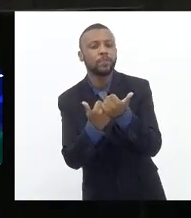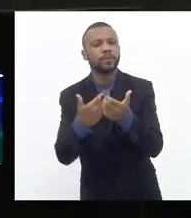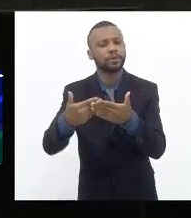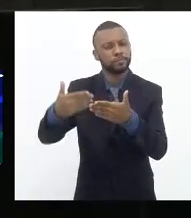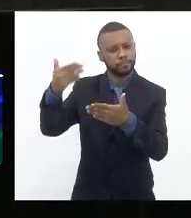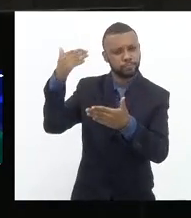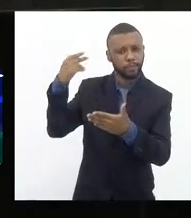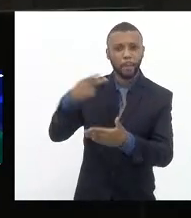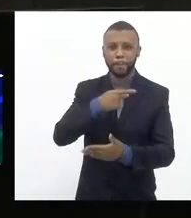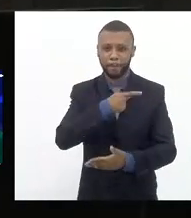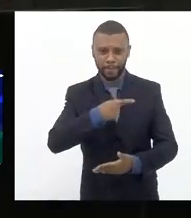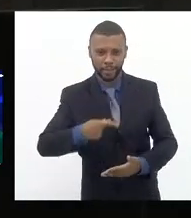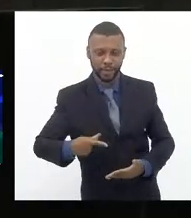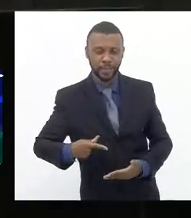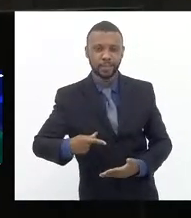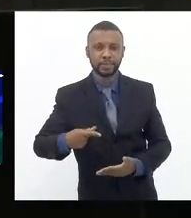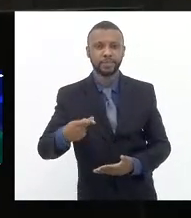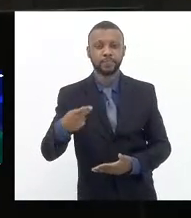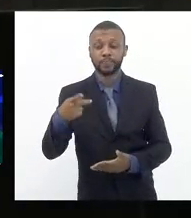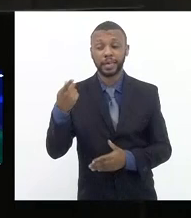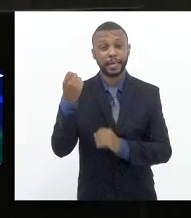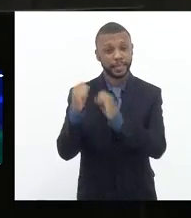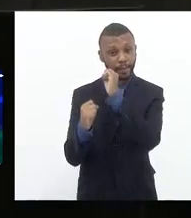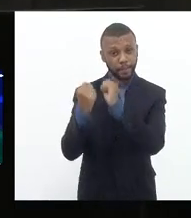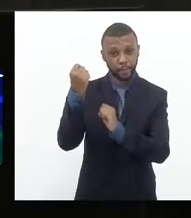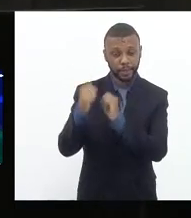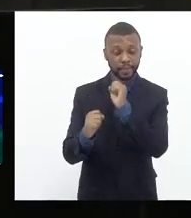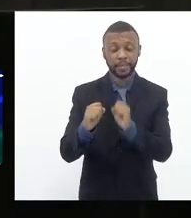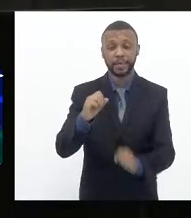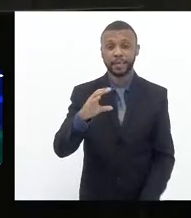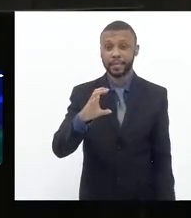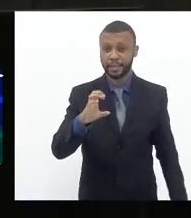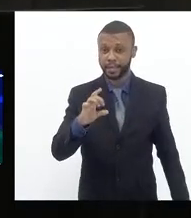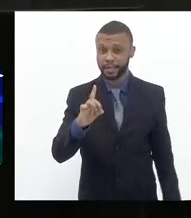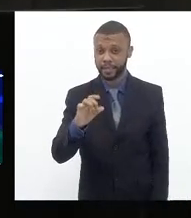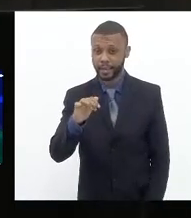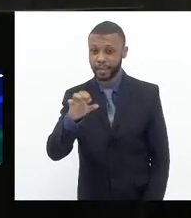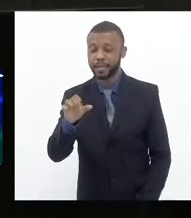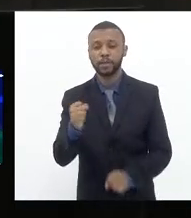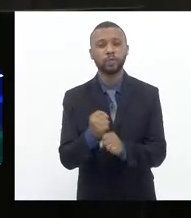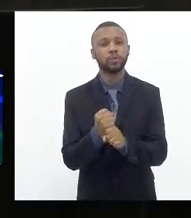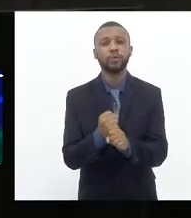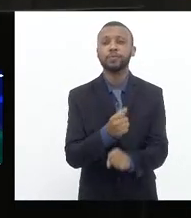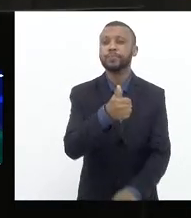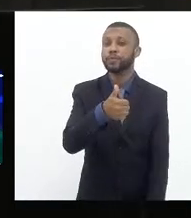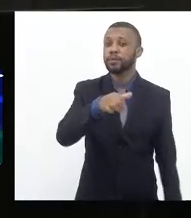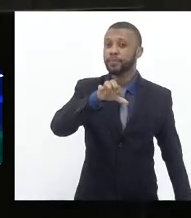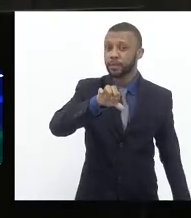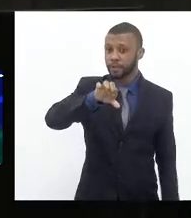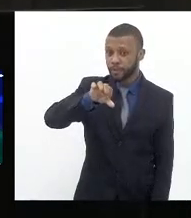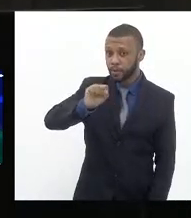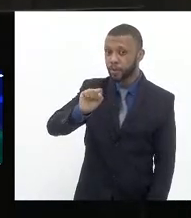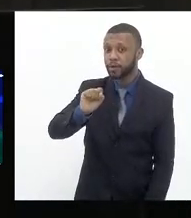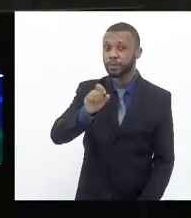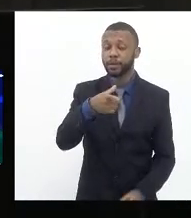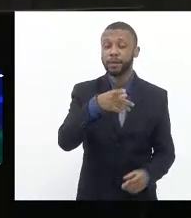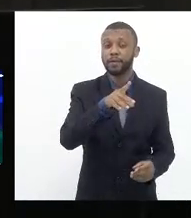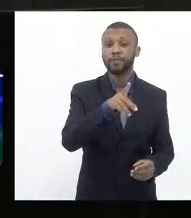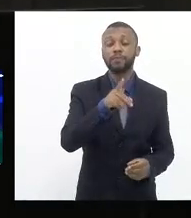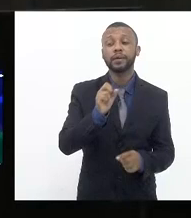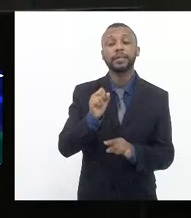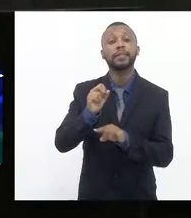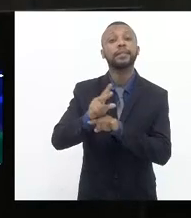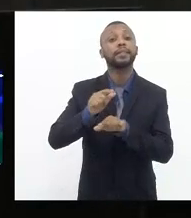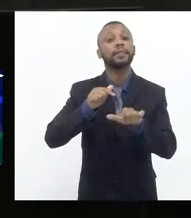presidente da SEDAI, em 1998, e fui trabalhar no programa de saneamento das